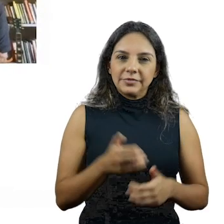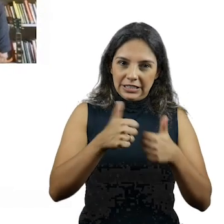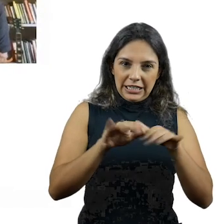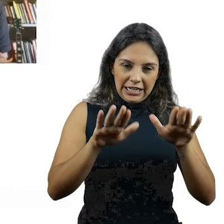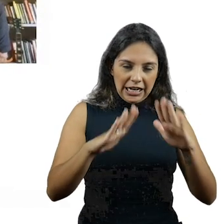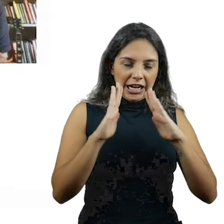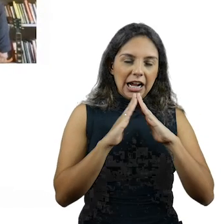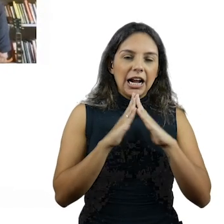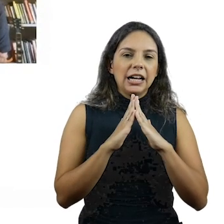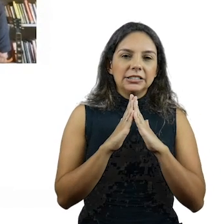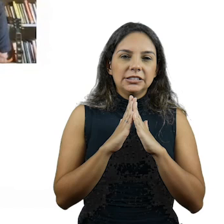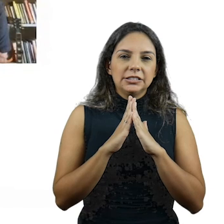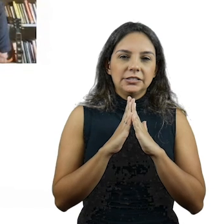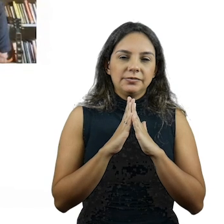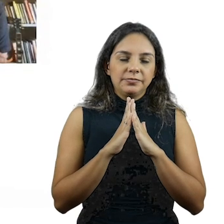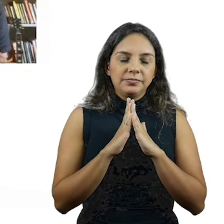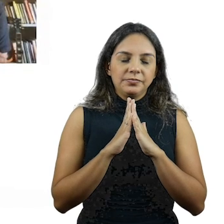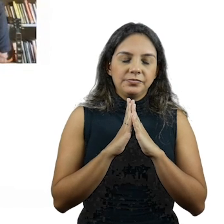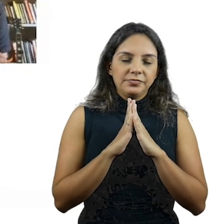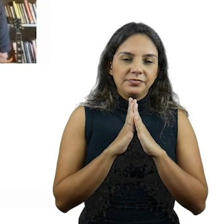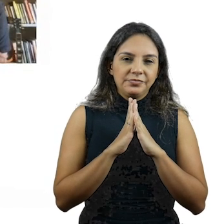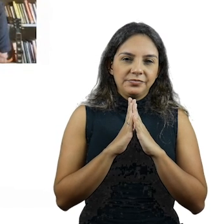em casa também, né?